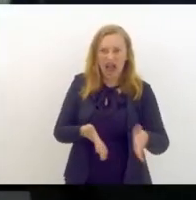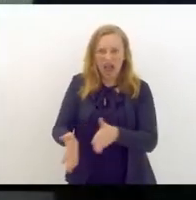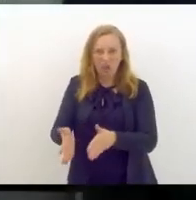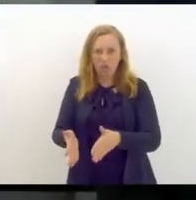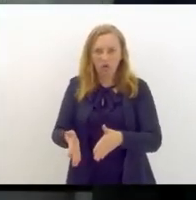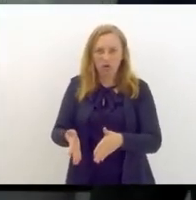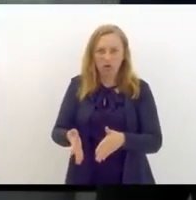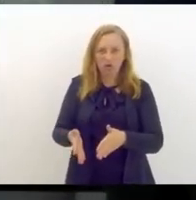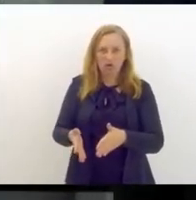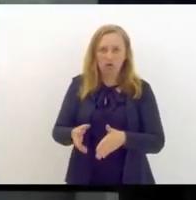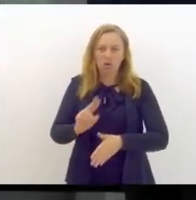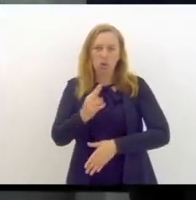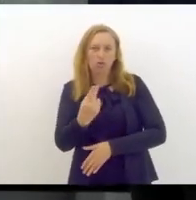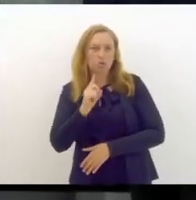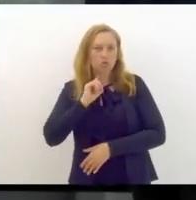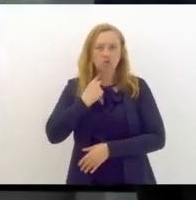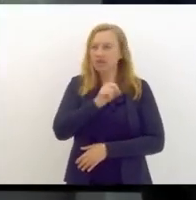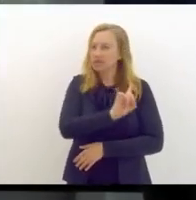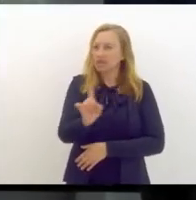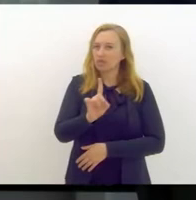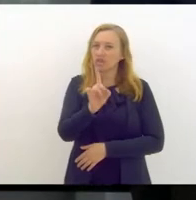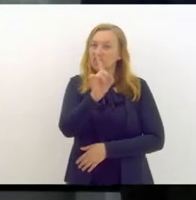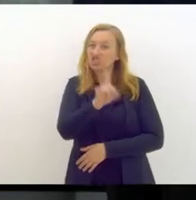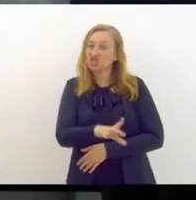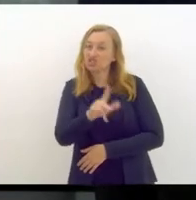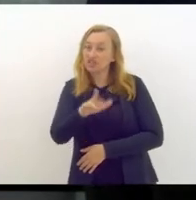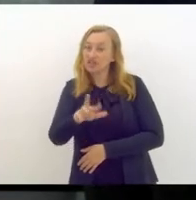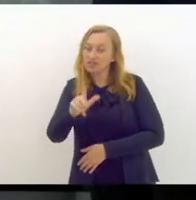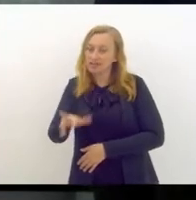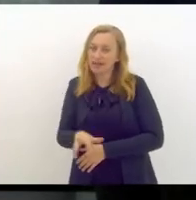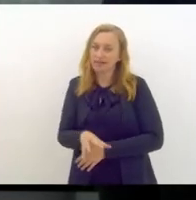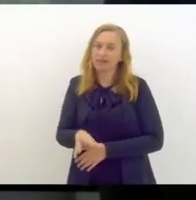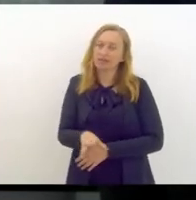enganado. Rio Paraíba do Sul é biodiversidade.